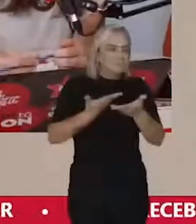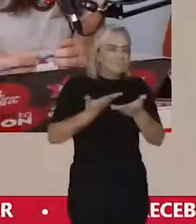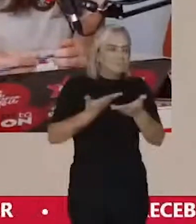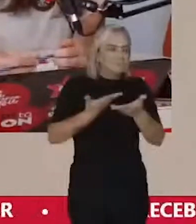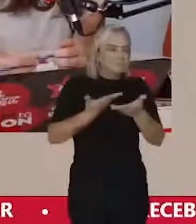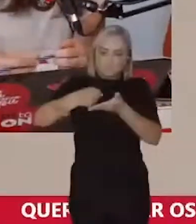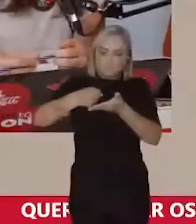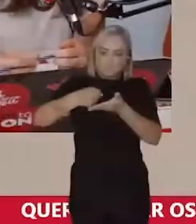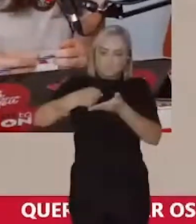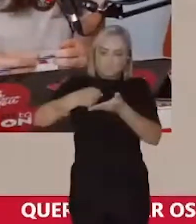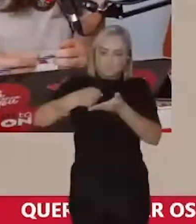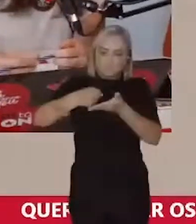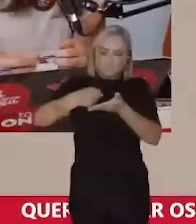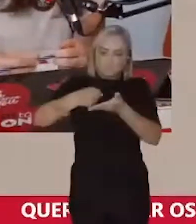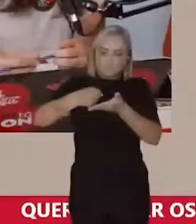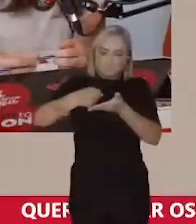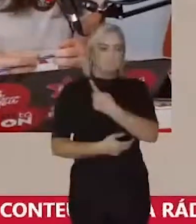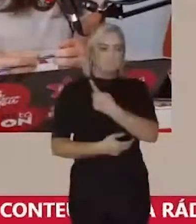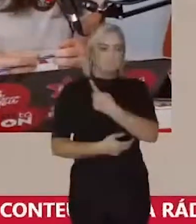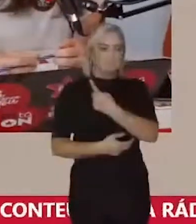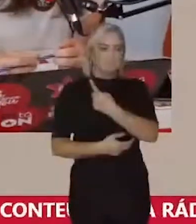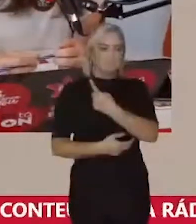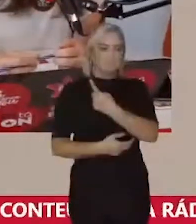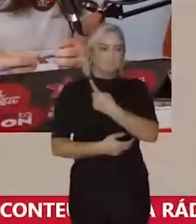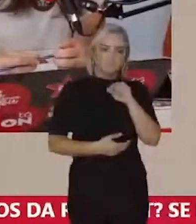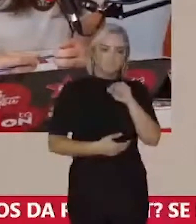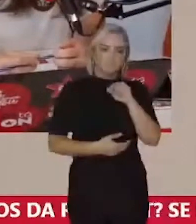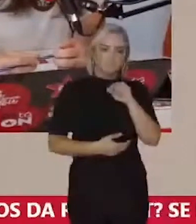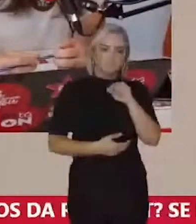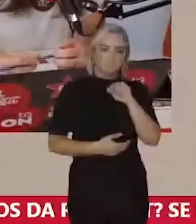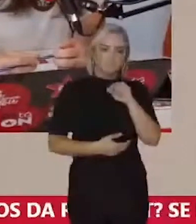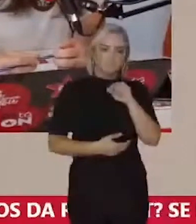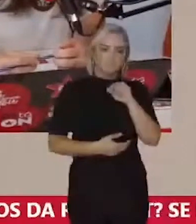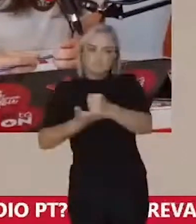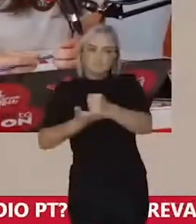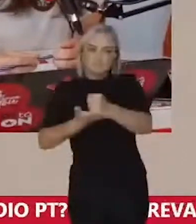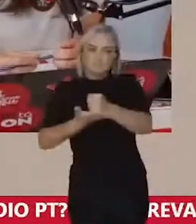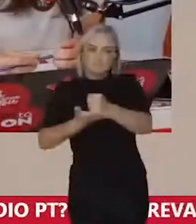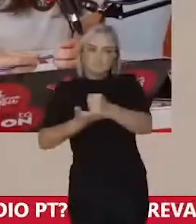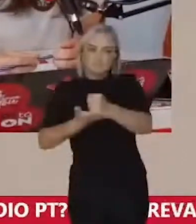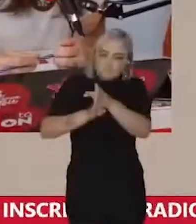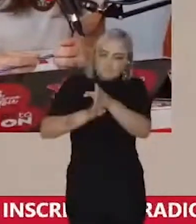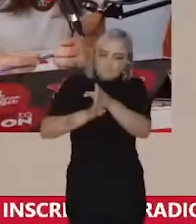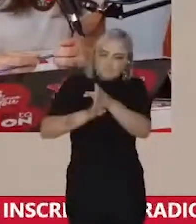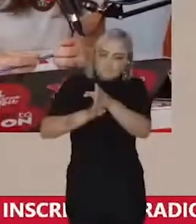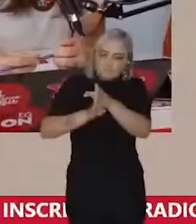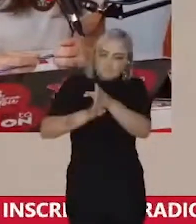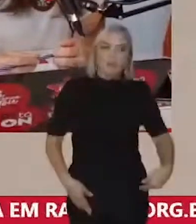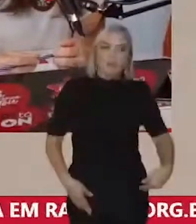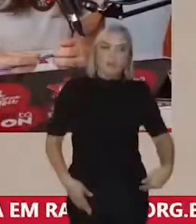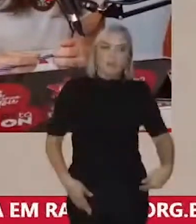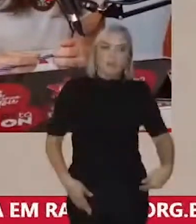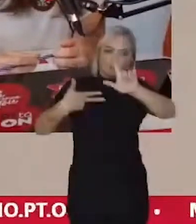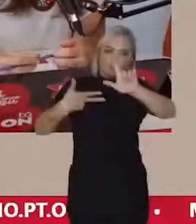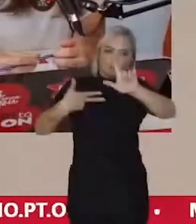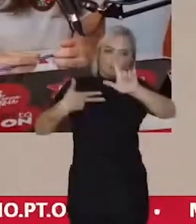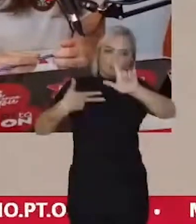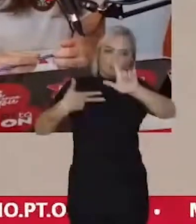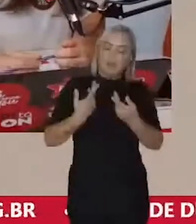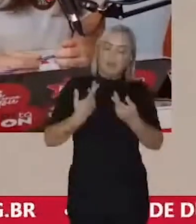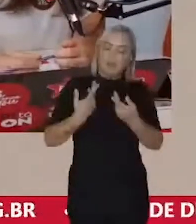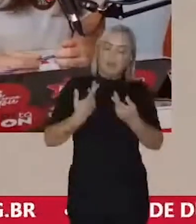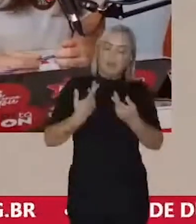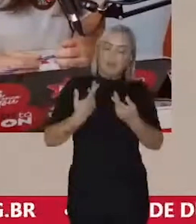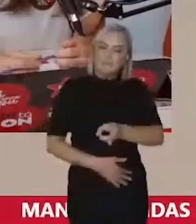temos, justamente de assessoria, de apoio a nossos governos executivo e legislativo, ele se dá